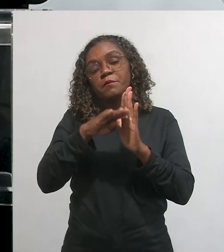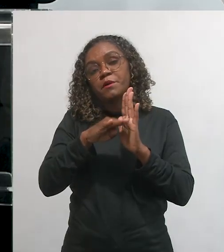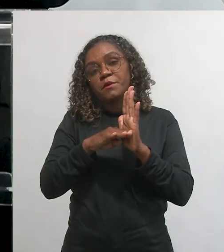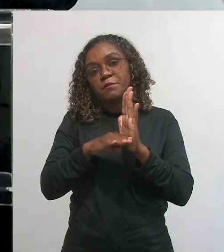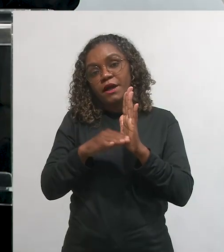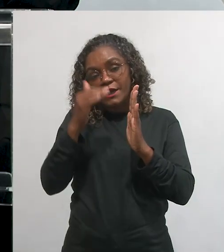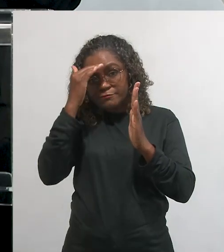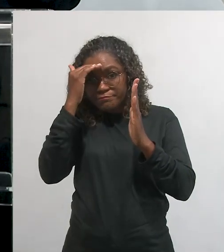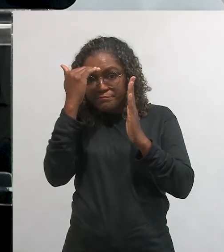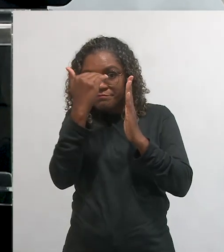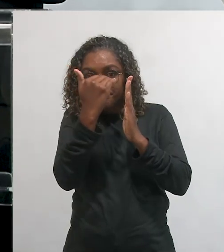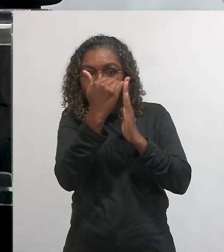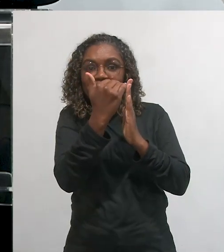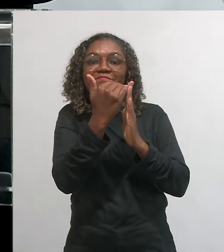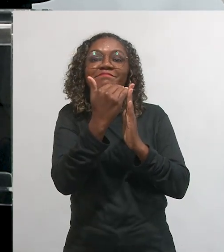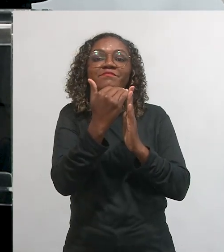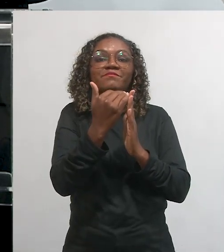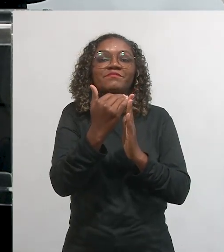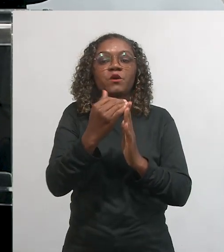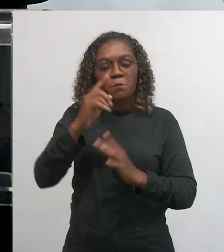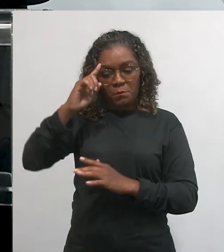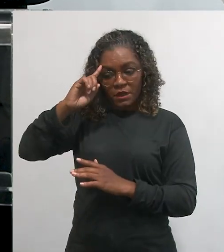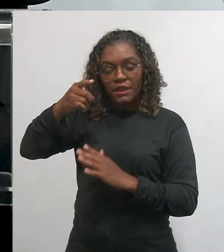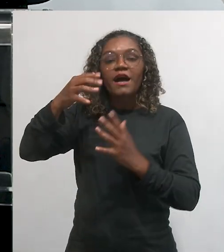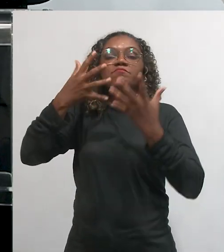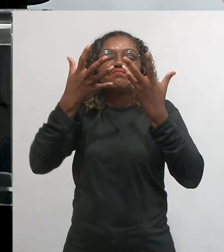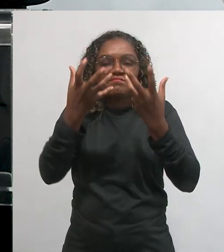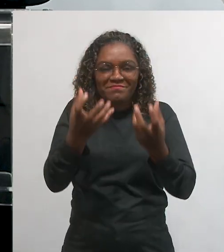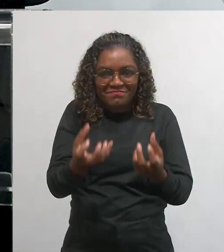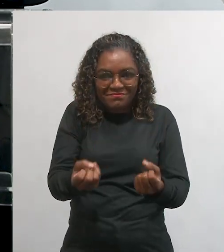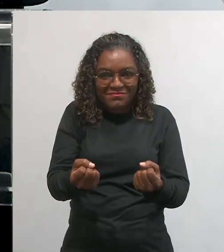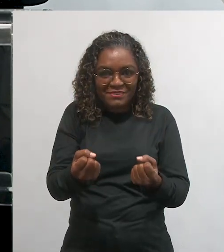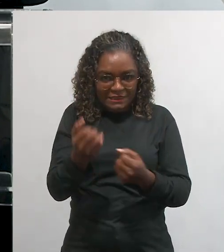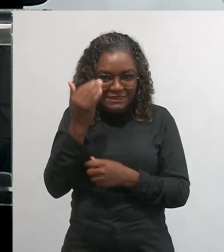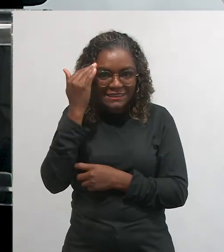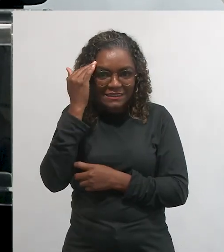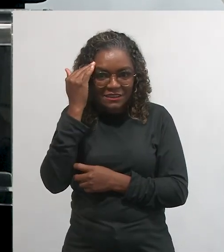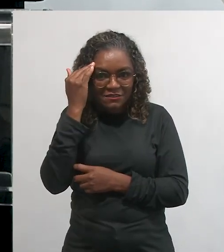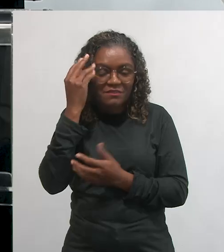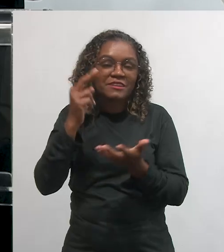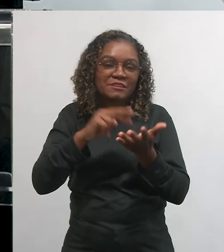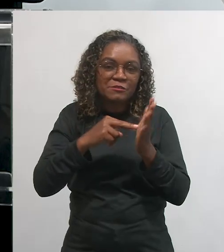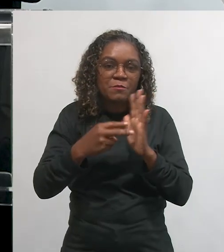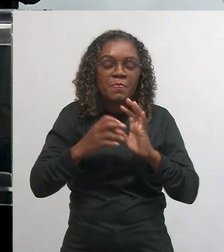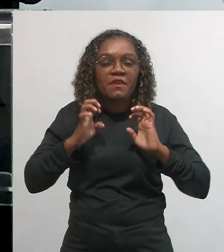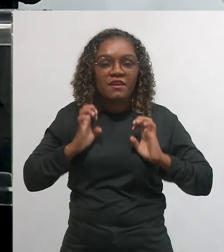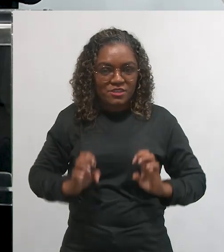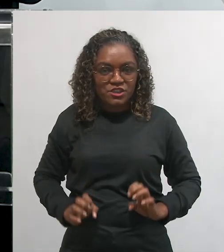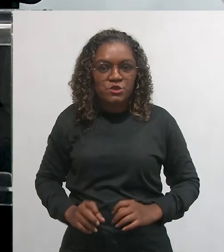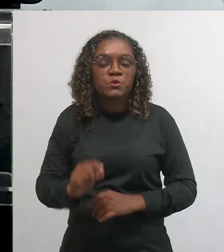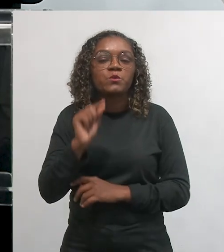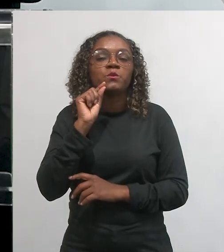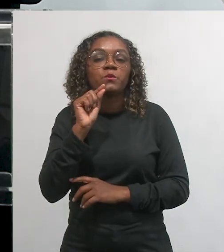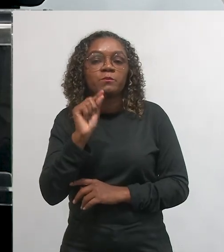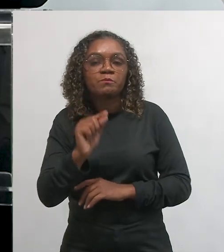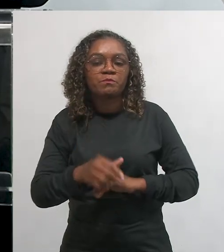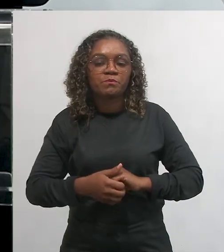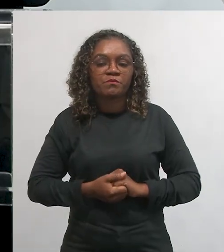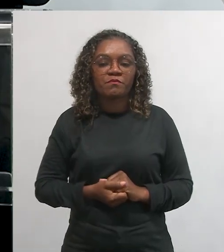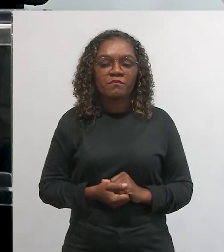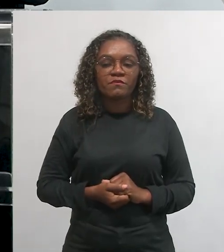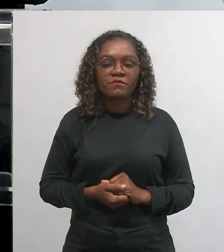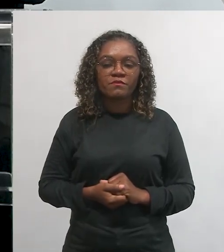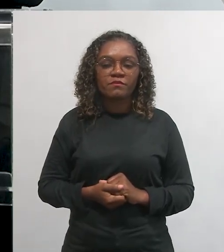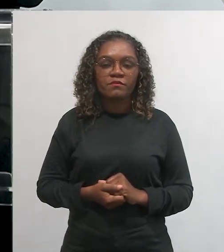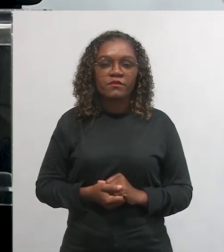ordenamento. Então veja que é uma ética aqui que não chega a